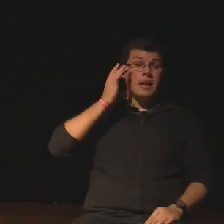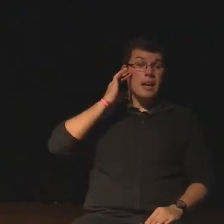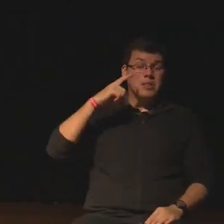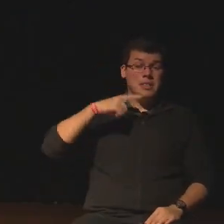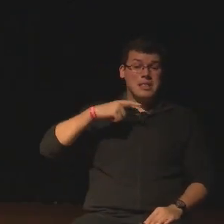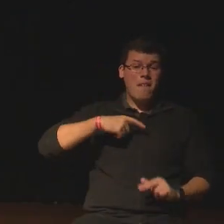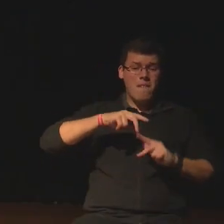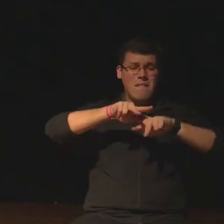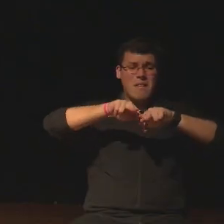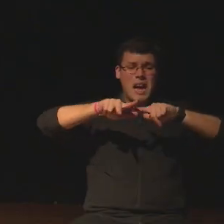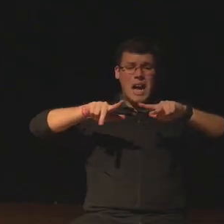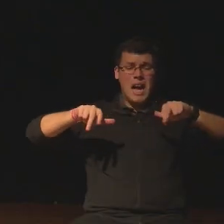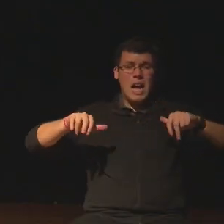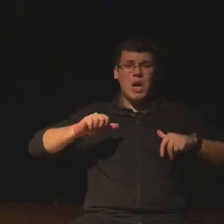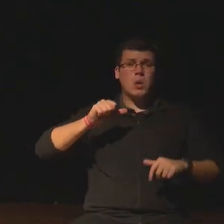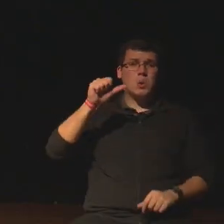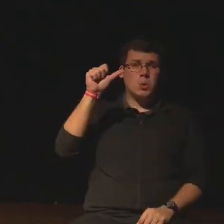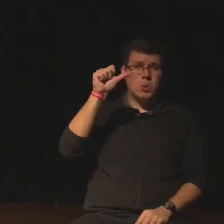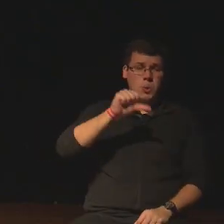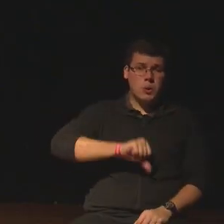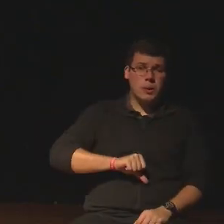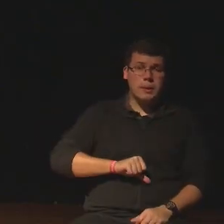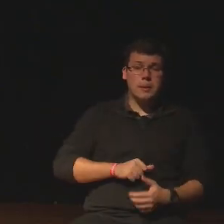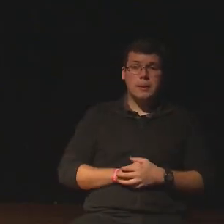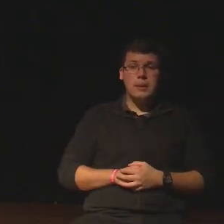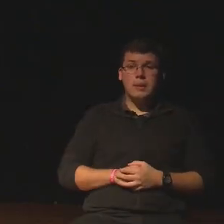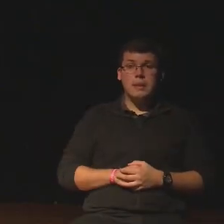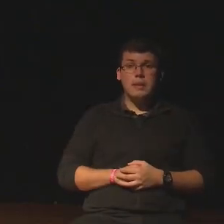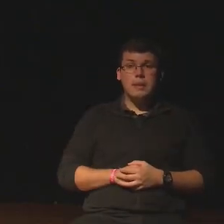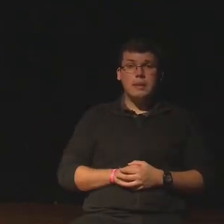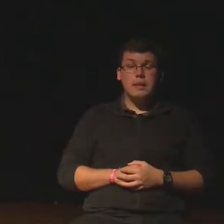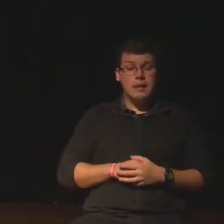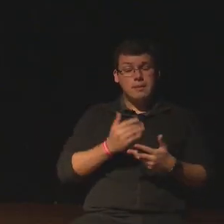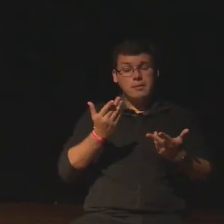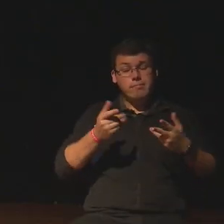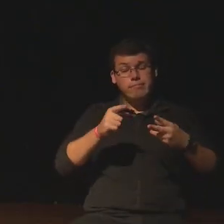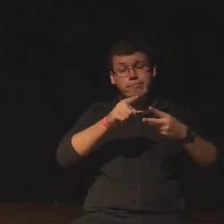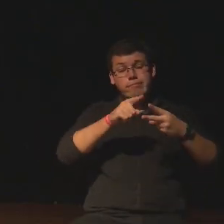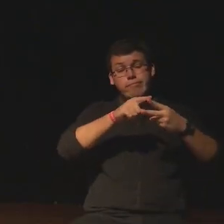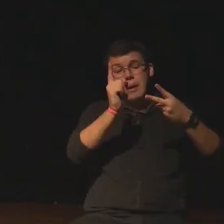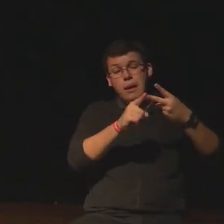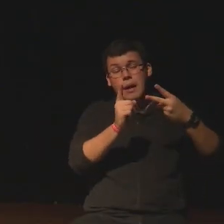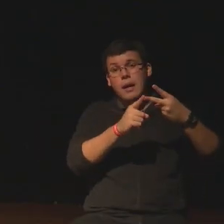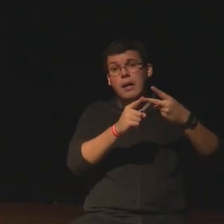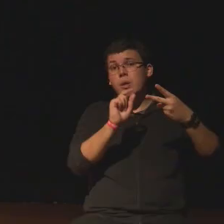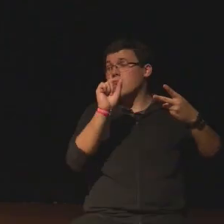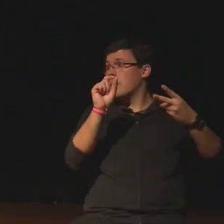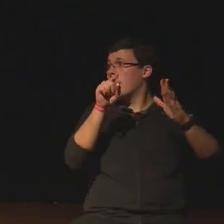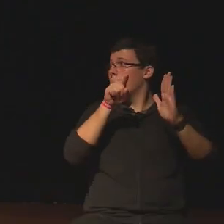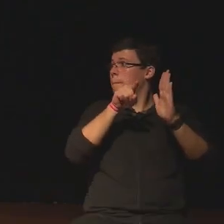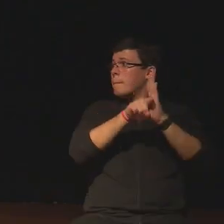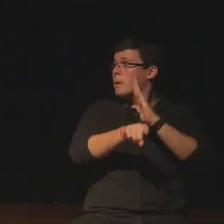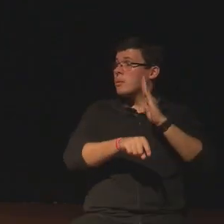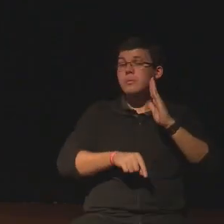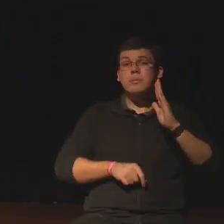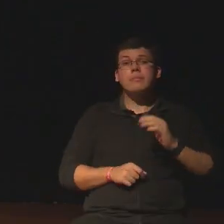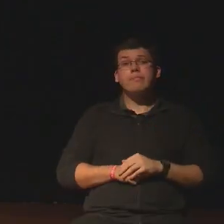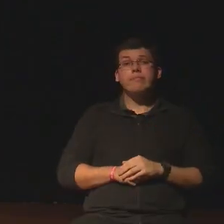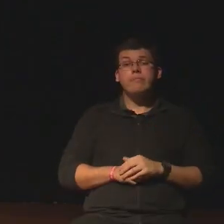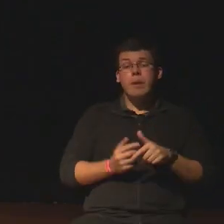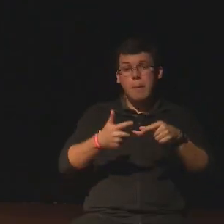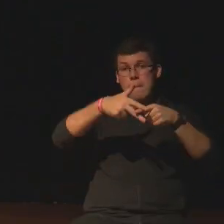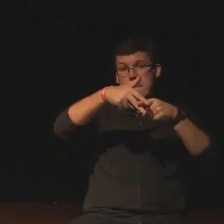tudo isso. Então, eu queria deixar isso claro. E o segundo ponto é uma pergunta sobre a